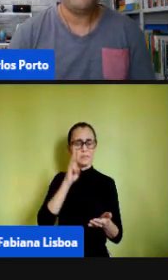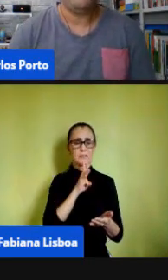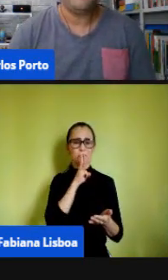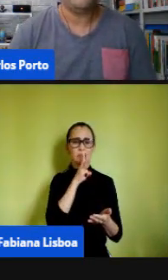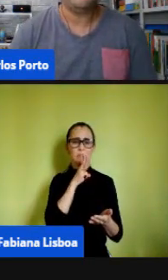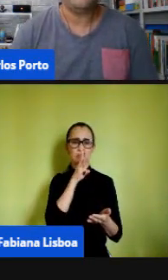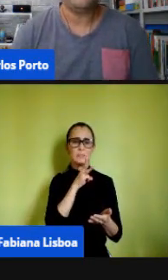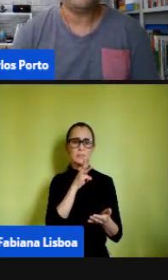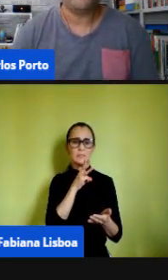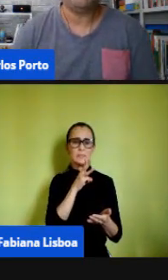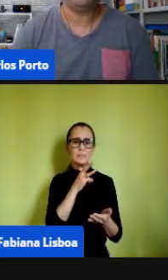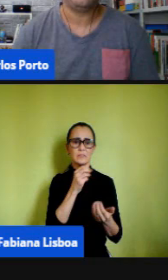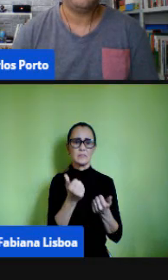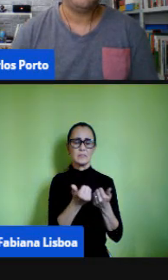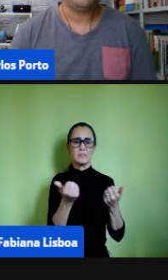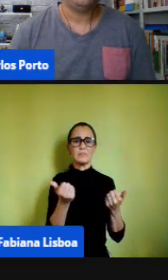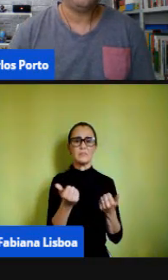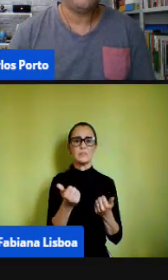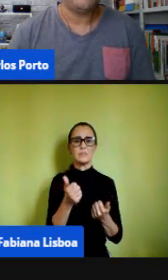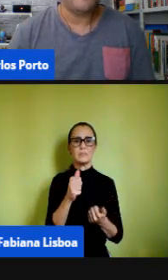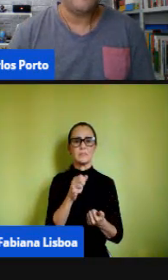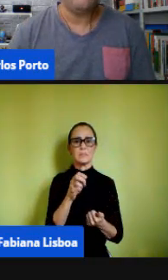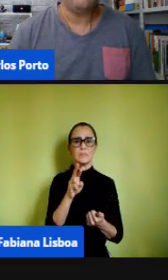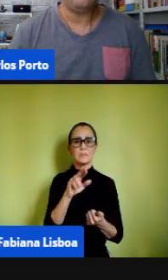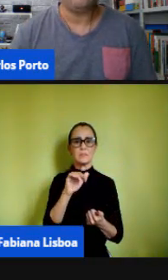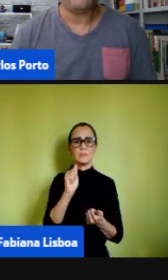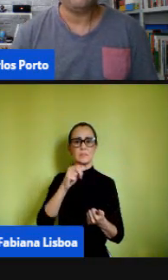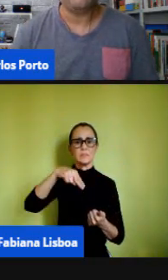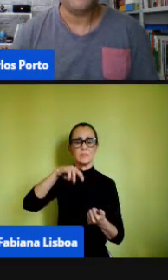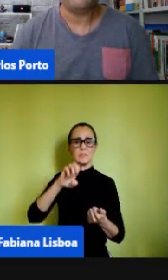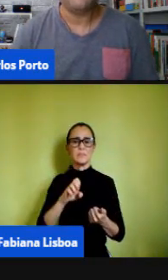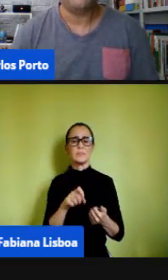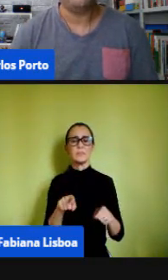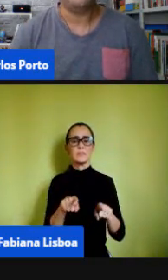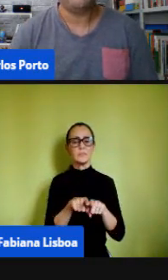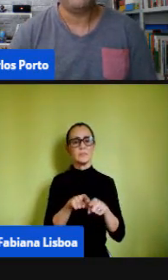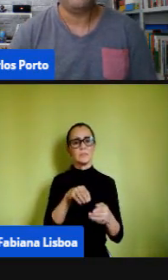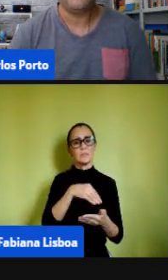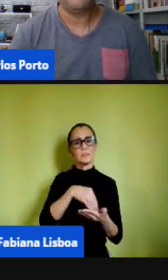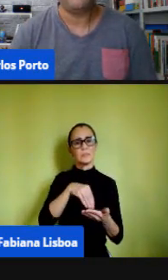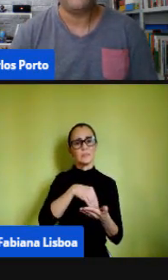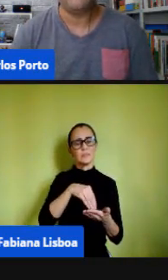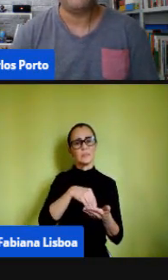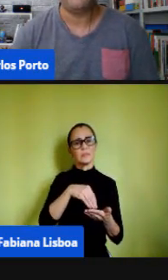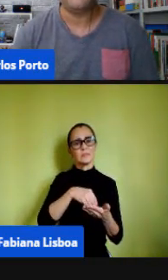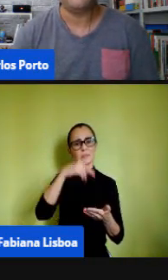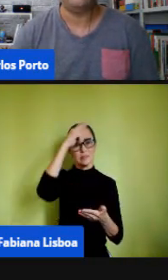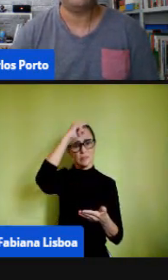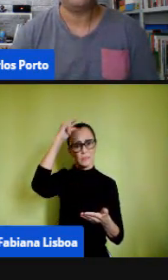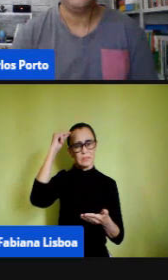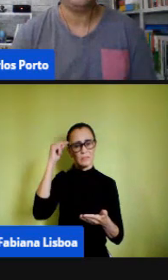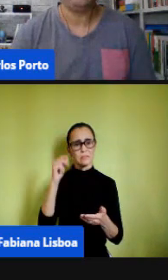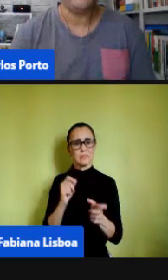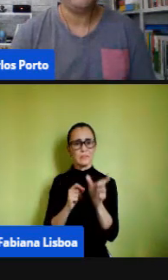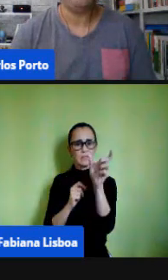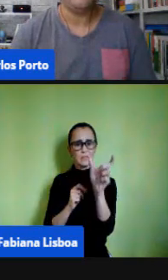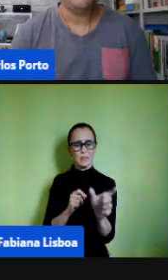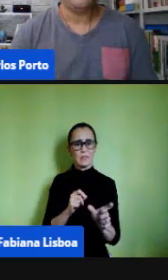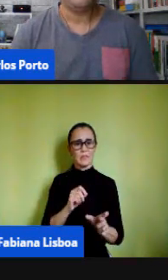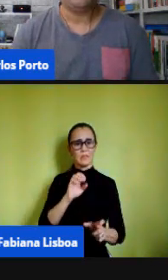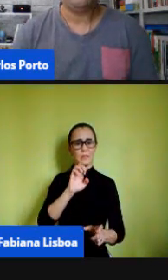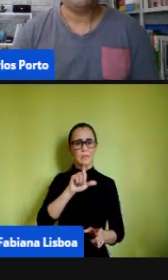da vice-prefeita Adriana Lopes, da Secretaria Municipal de Educação, na pessoa da professora Elza Fernandes, e